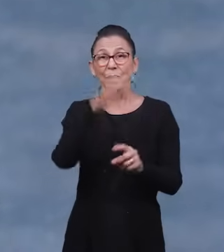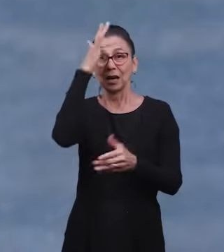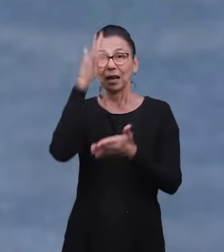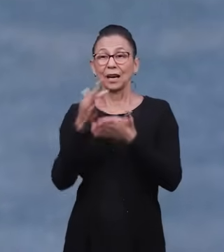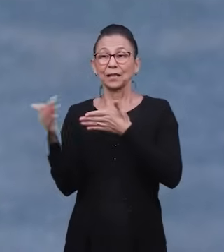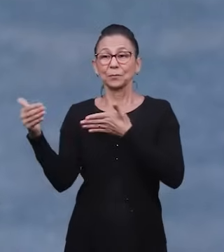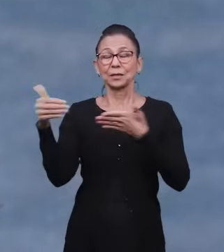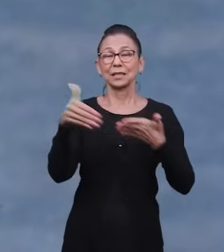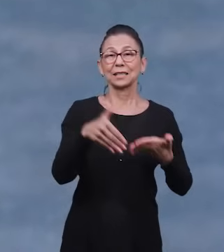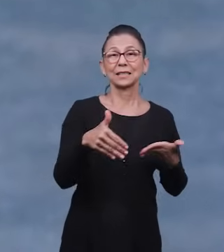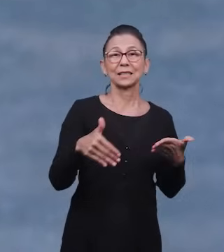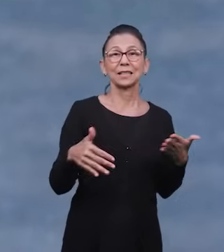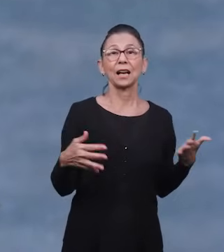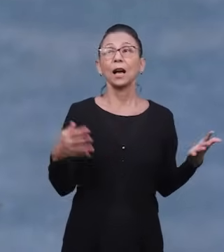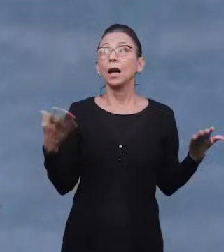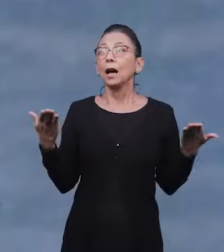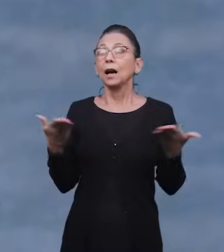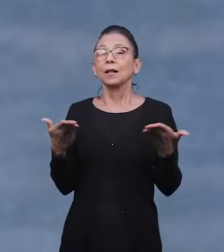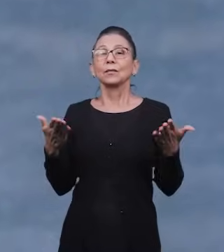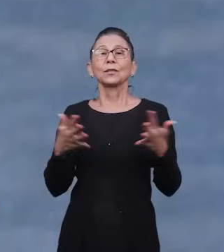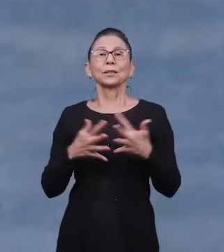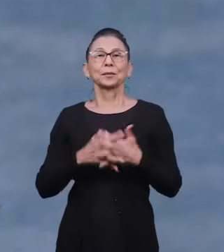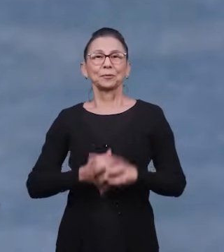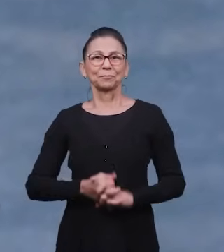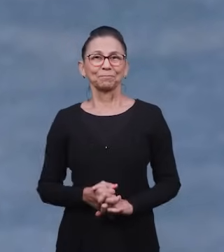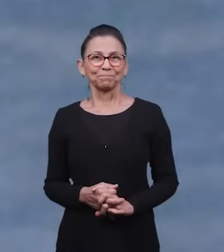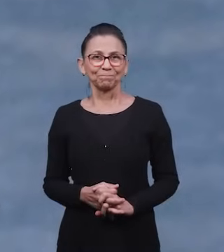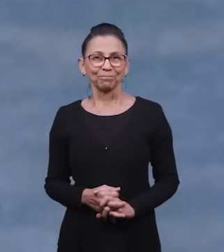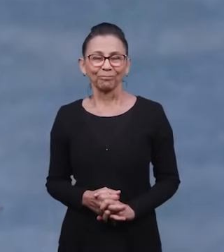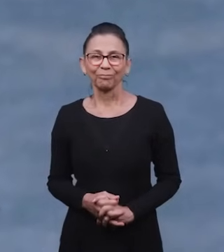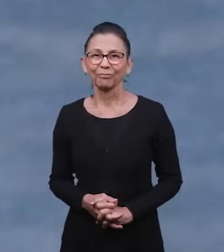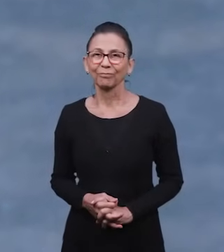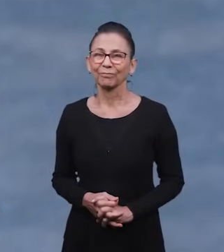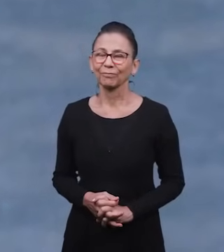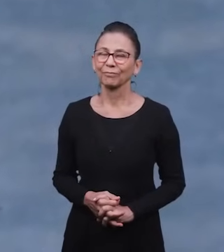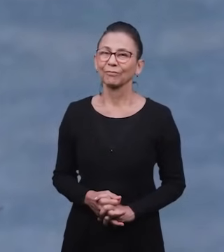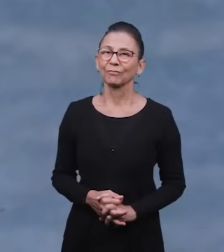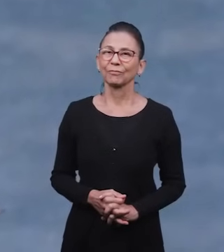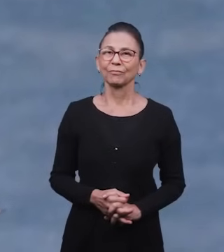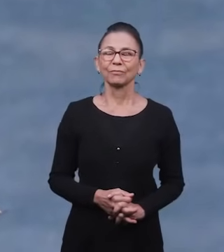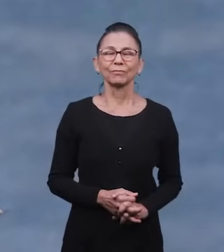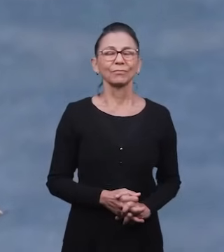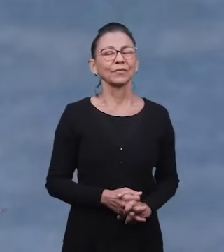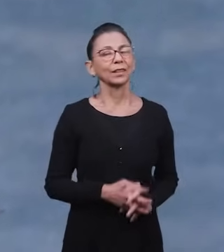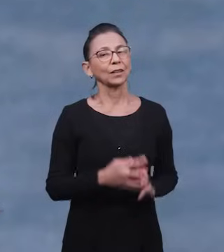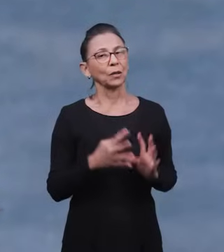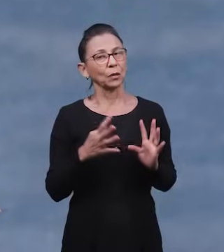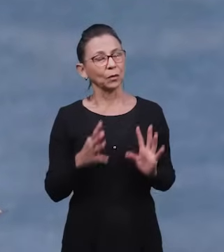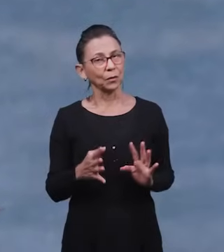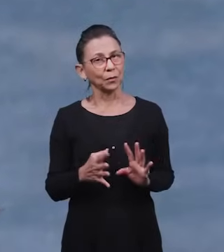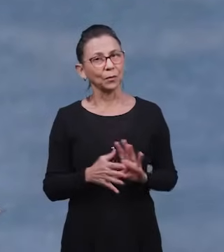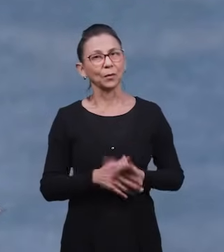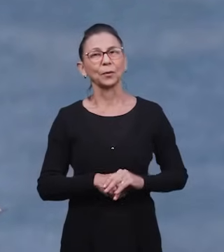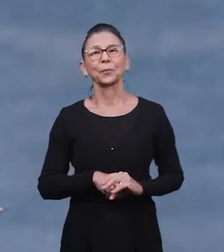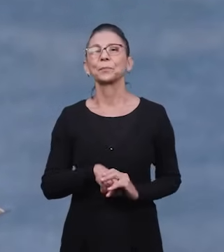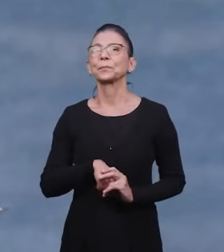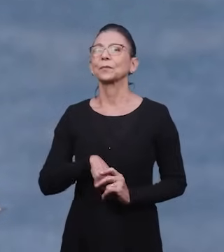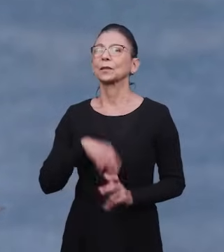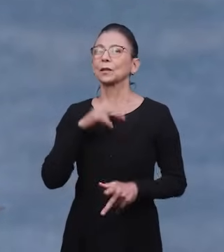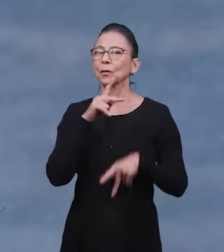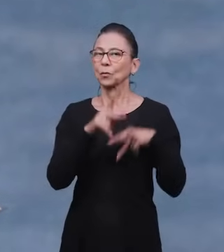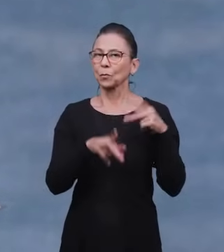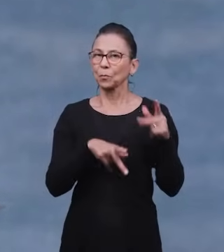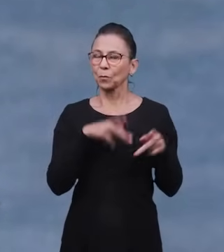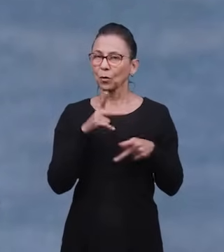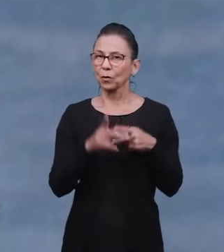fez? Agora vai ser a época da Páscoa, ele não levou um ano. Israel vai voltar para... O coração do povo vai voltar